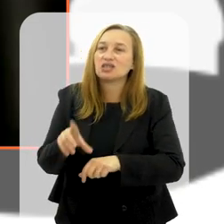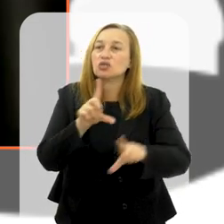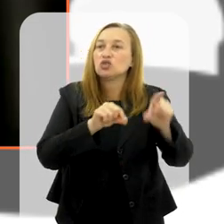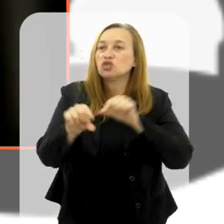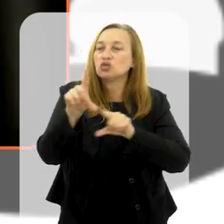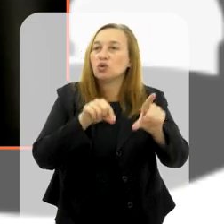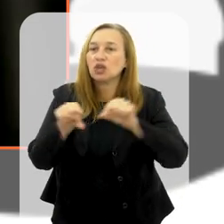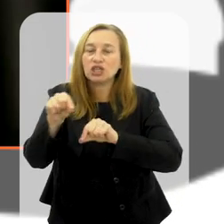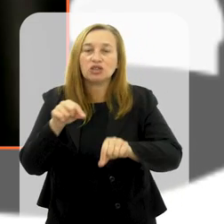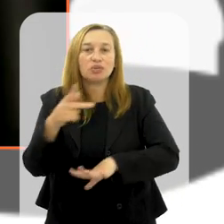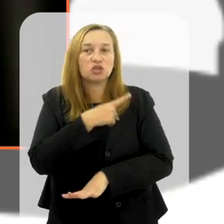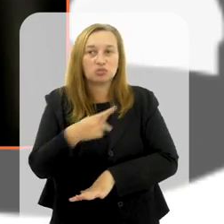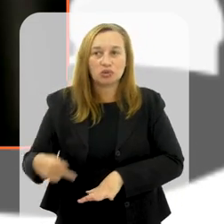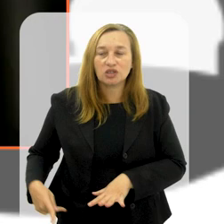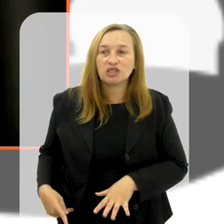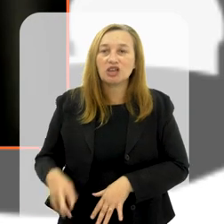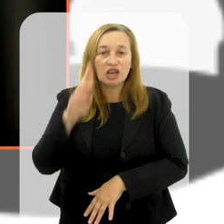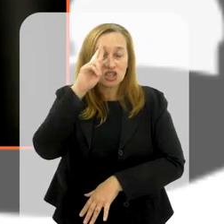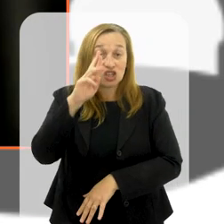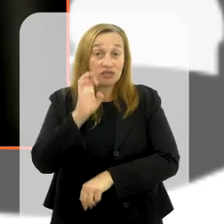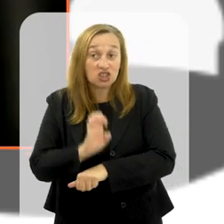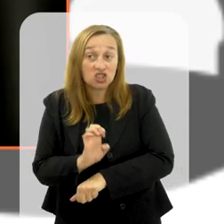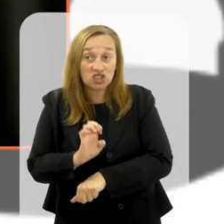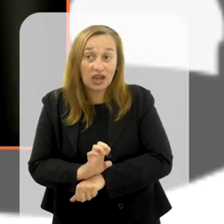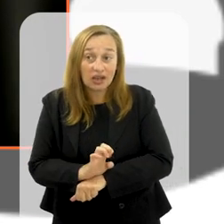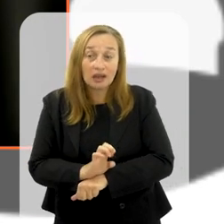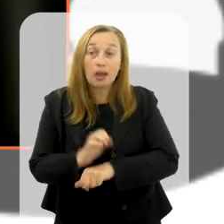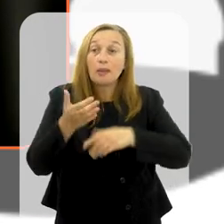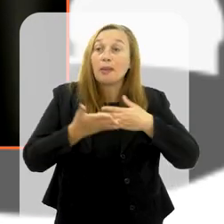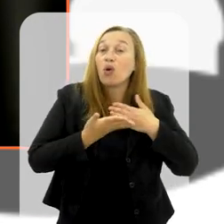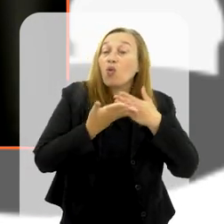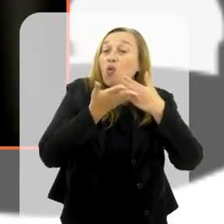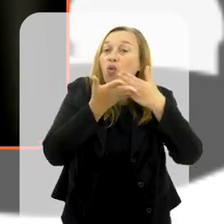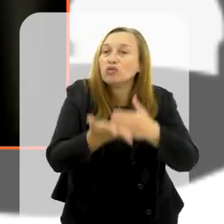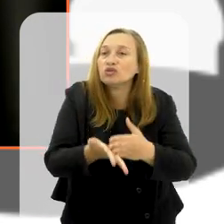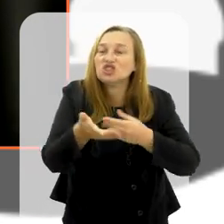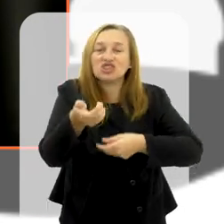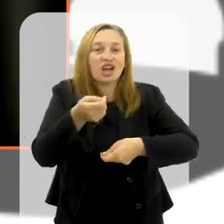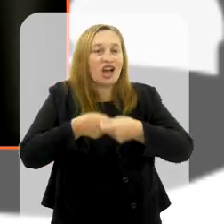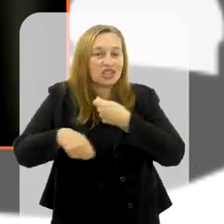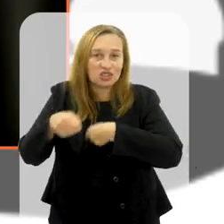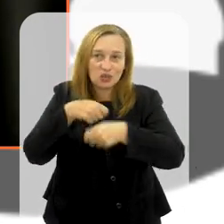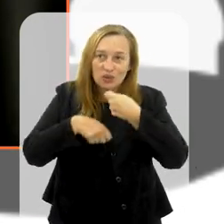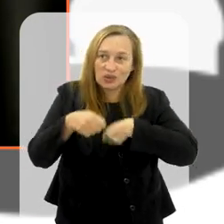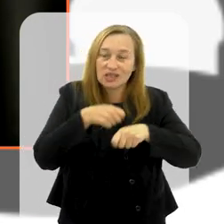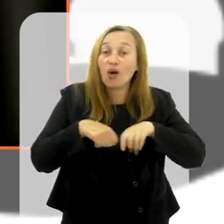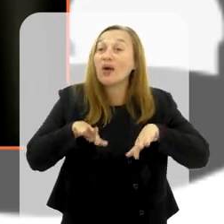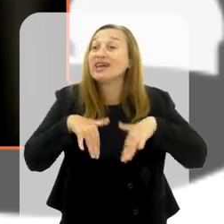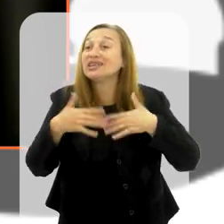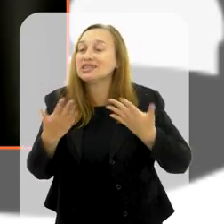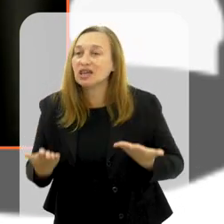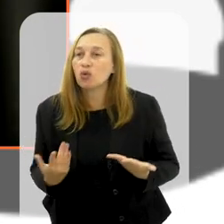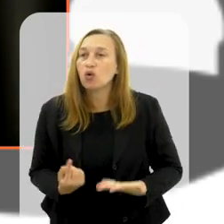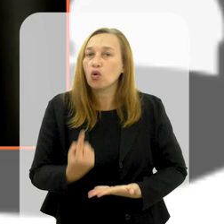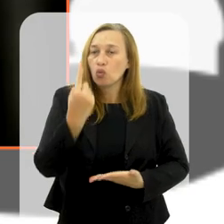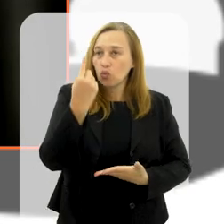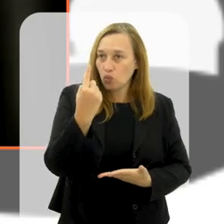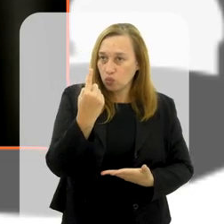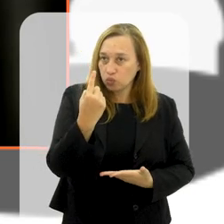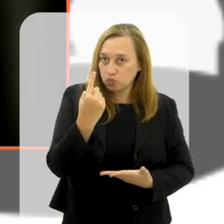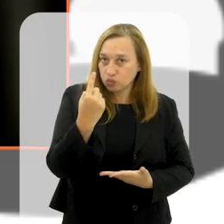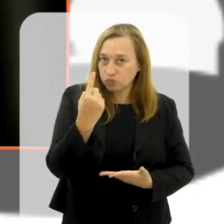denominados pelos presidentes, chefes de Estado, para conduzir as negociações. Então, um diplomata